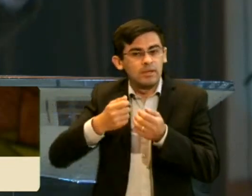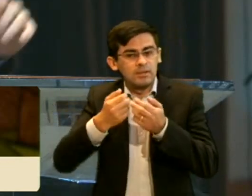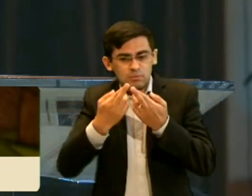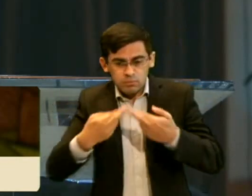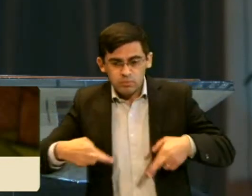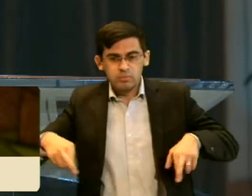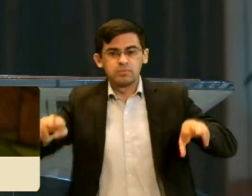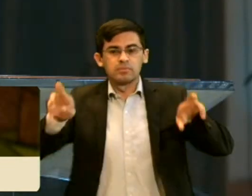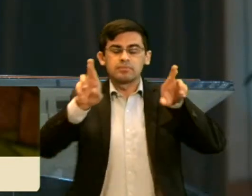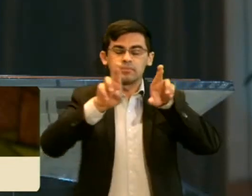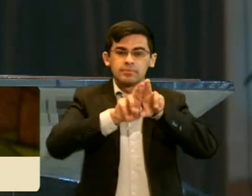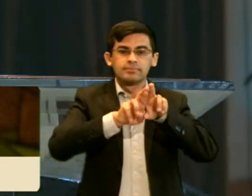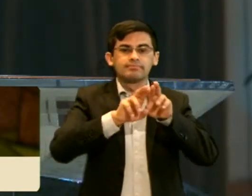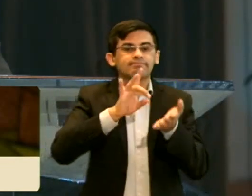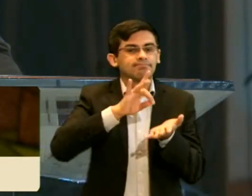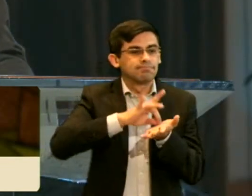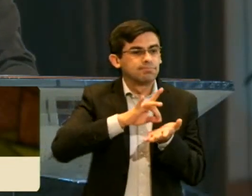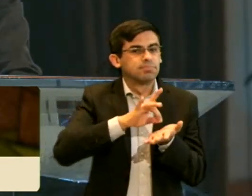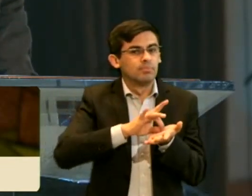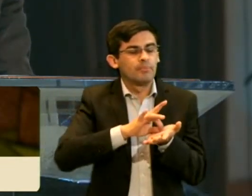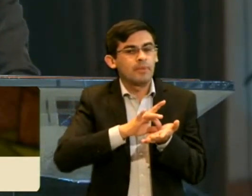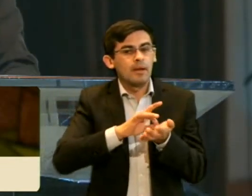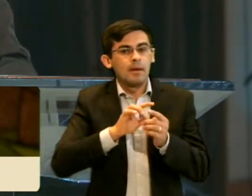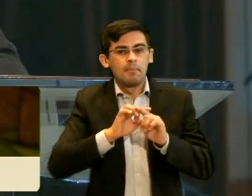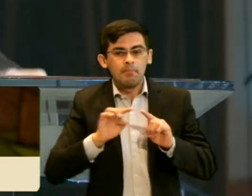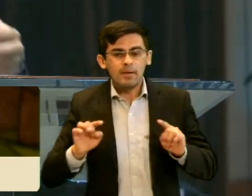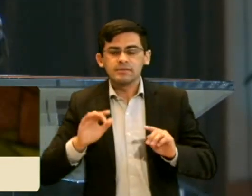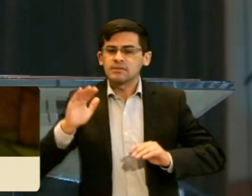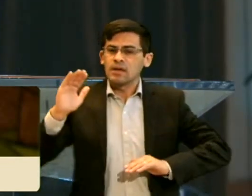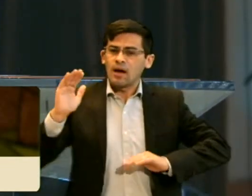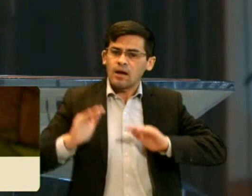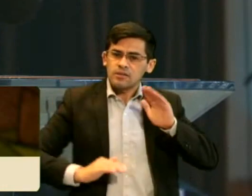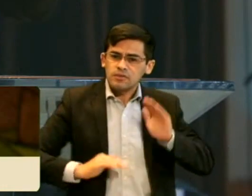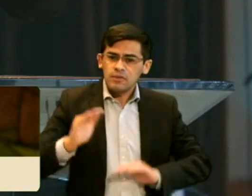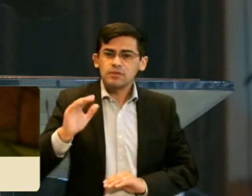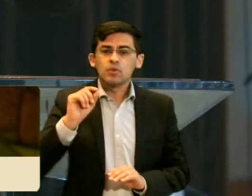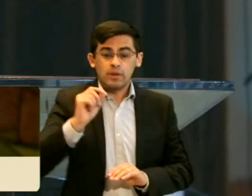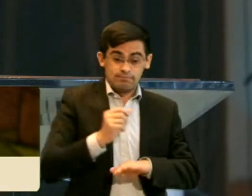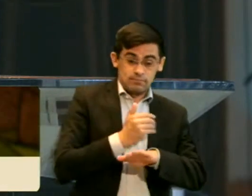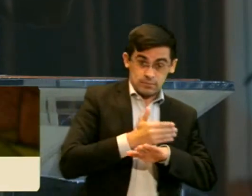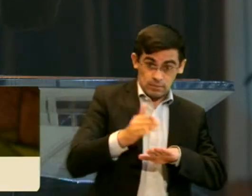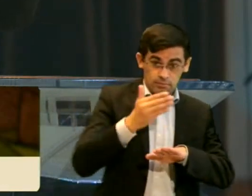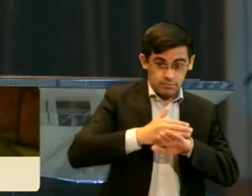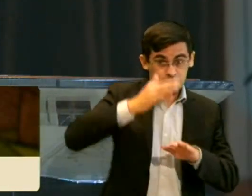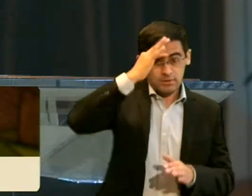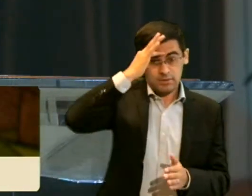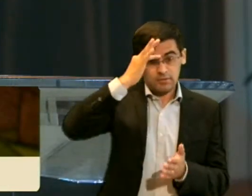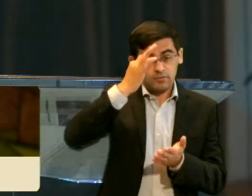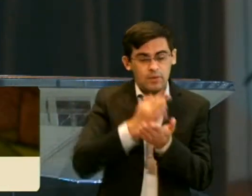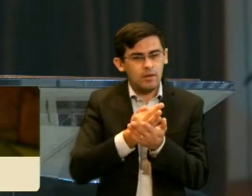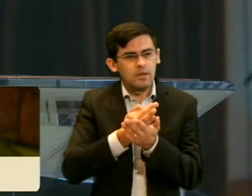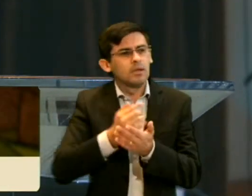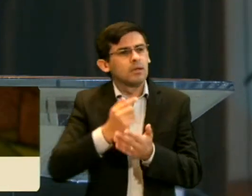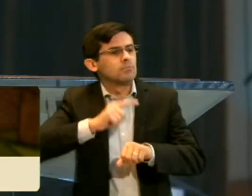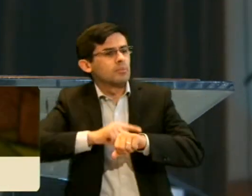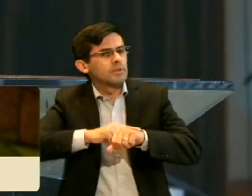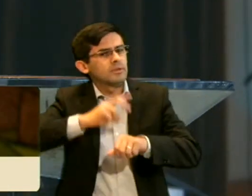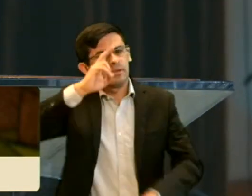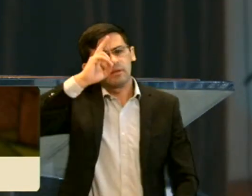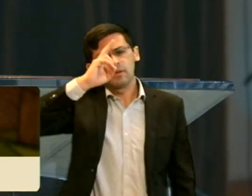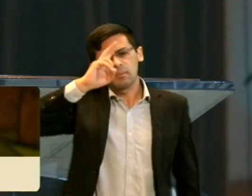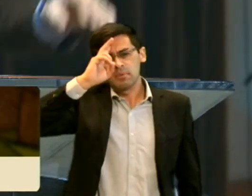cântico reparador. Ele não se manifesta apenas nesse exercício de fé, quando lembramos